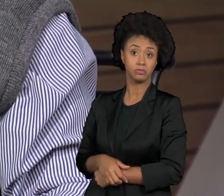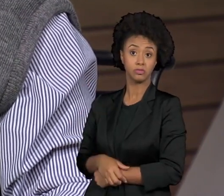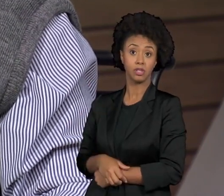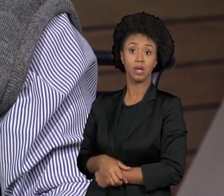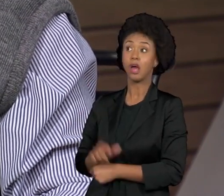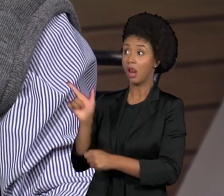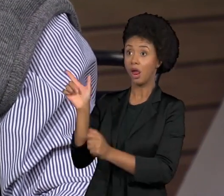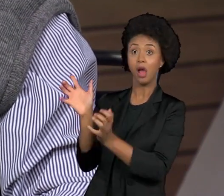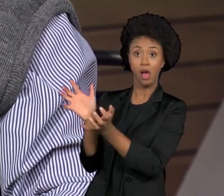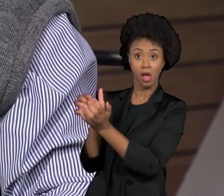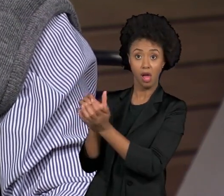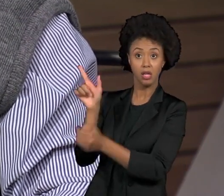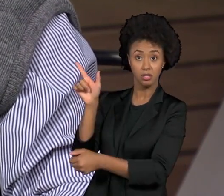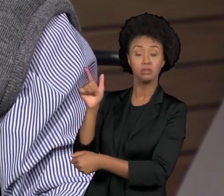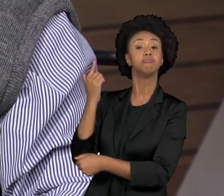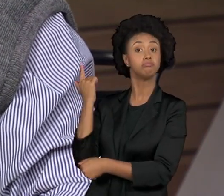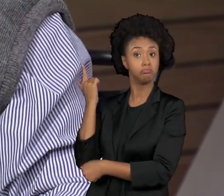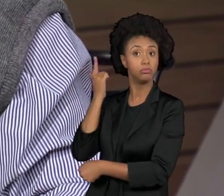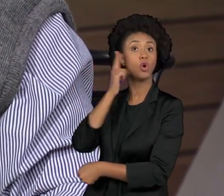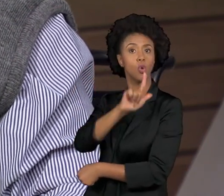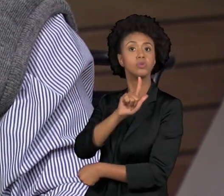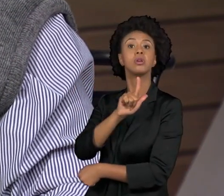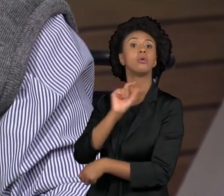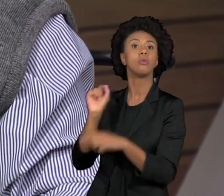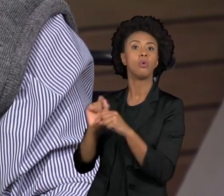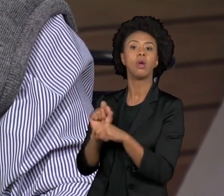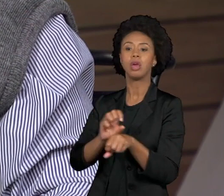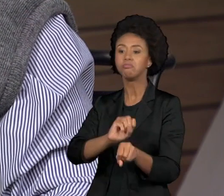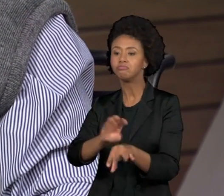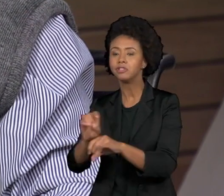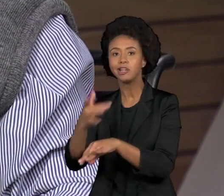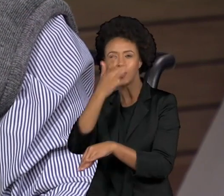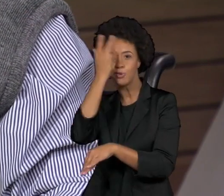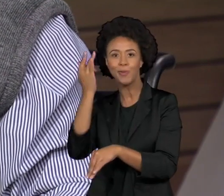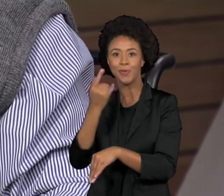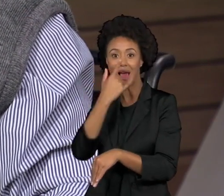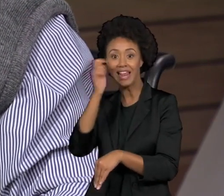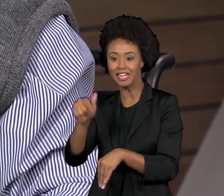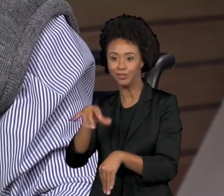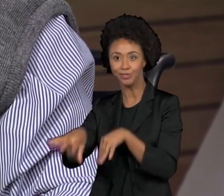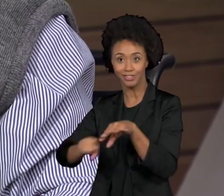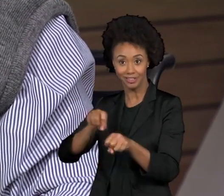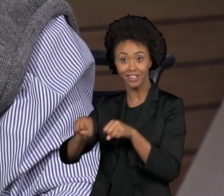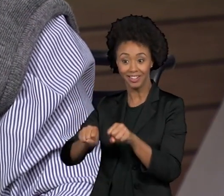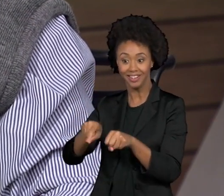Recife capacitou os catadores, né, de lixo, né?